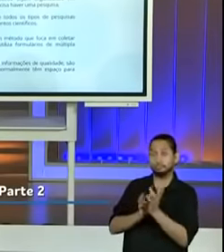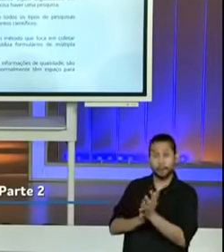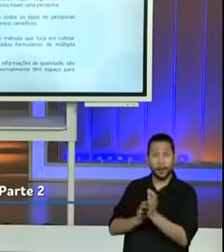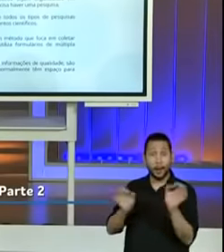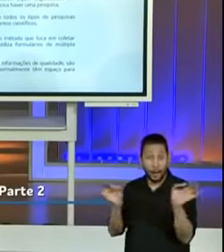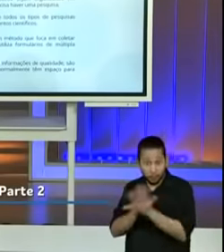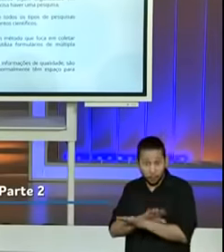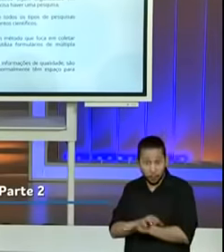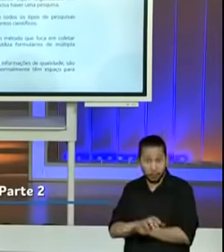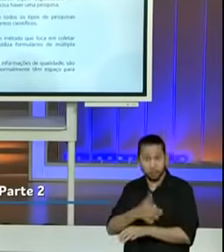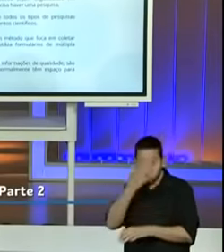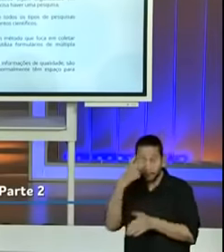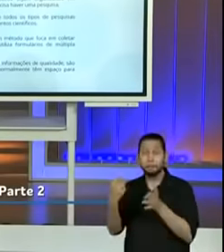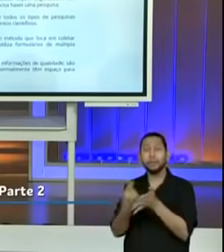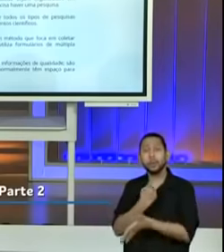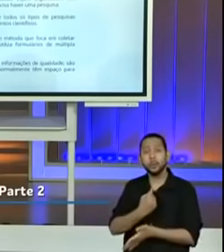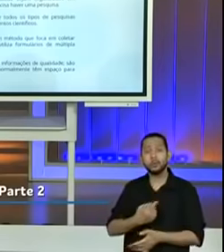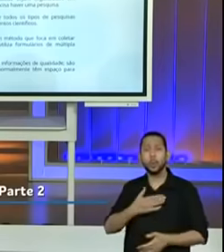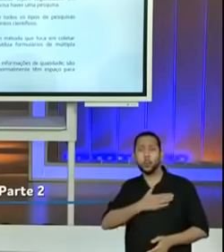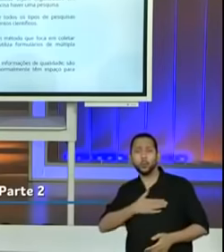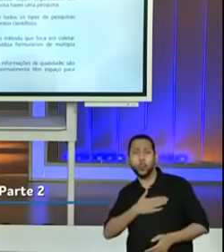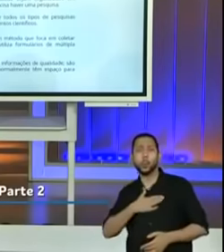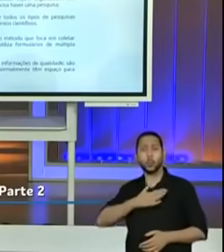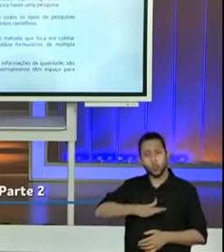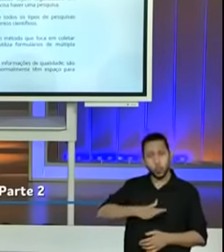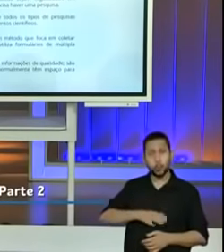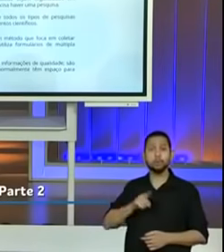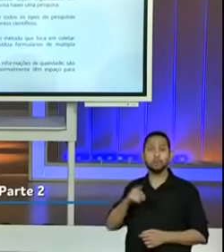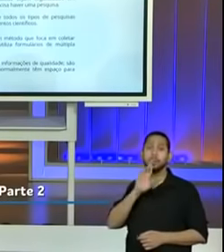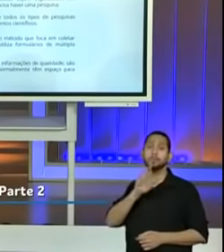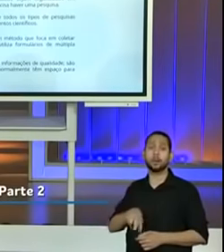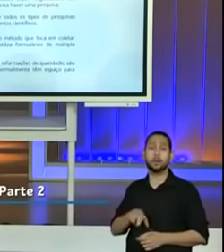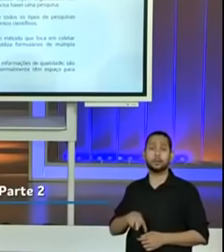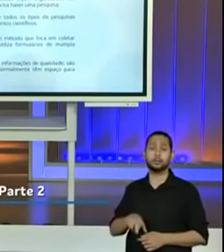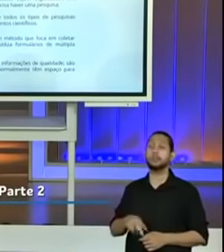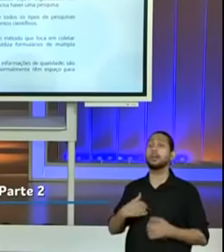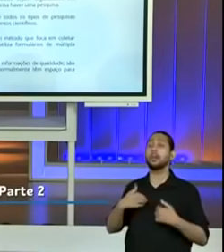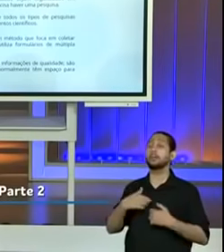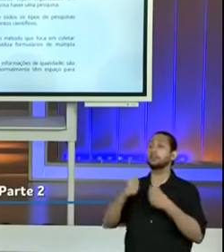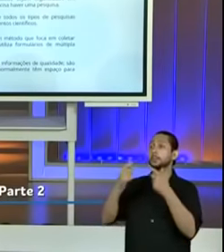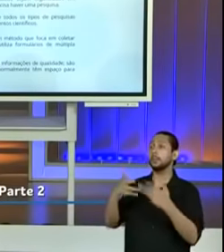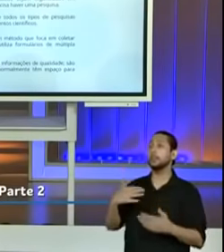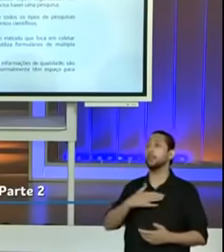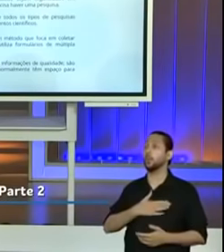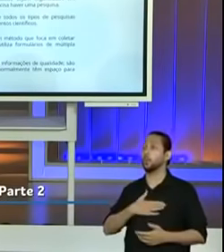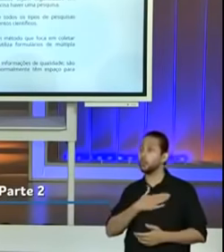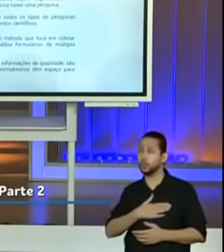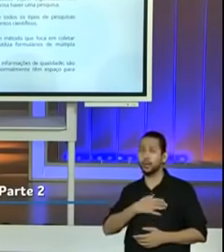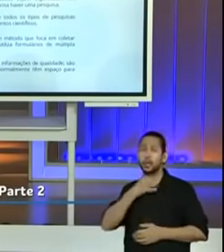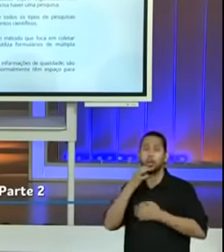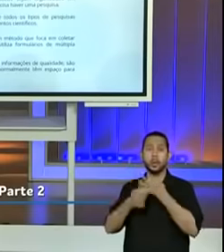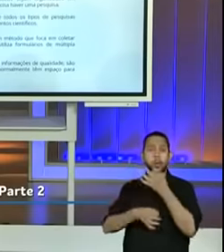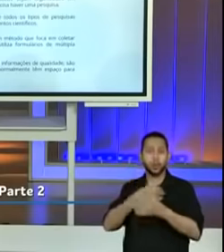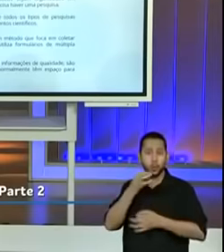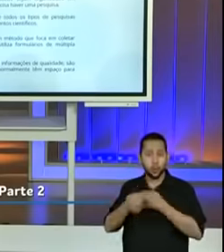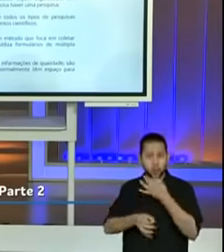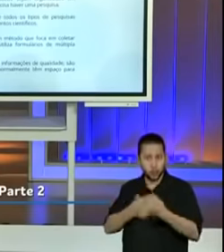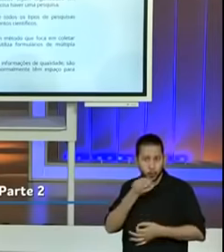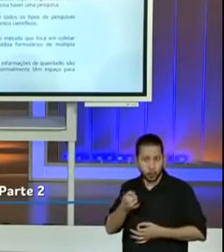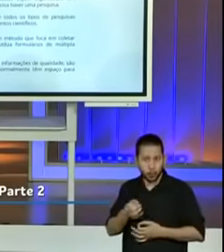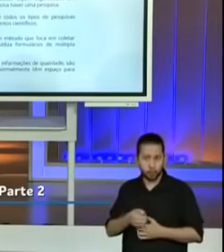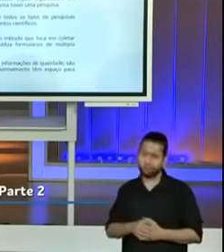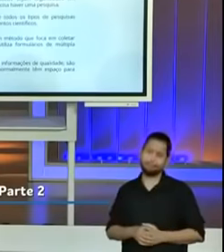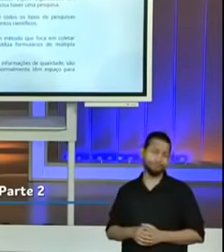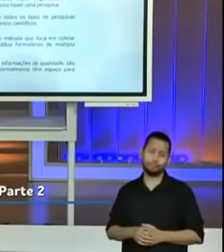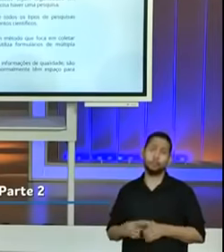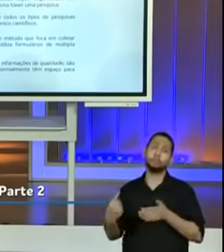a 10. Então, essa é a qualitativa. Eles querem saber se você gostou do atendimento ou não. Pro,